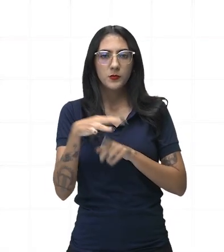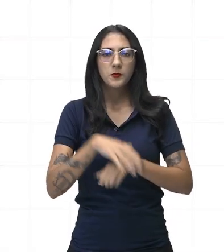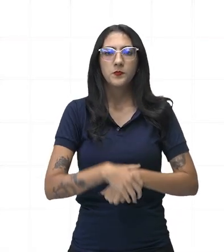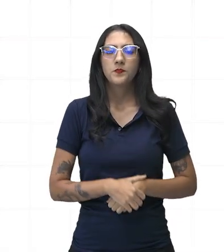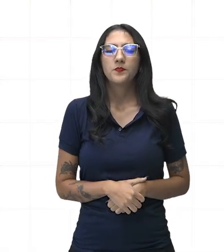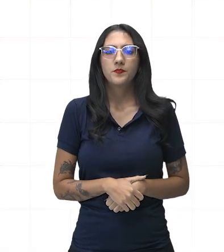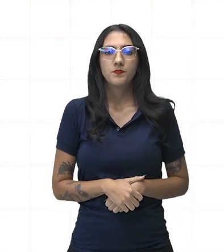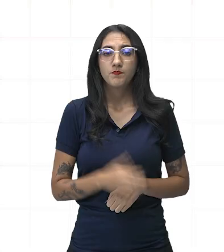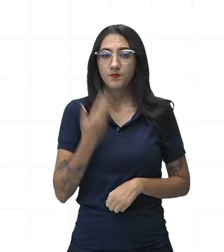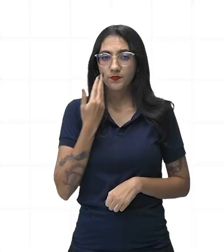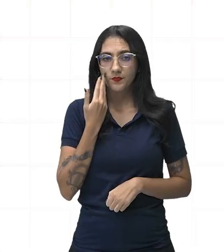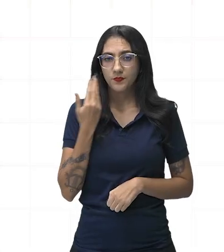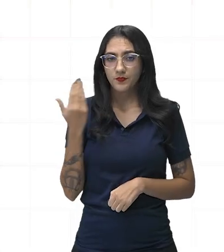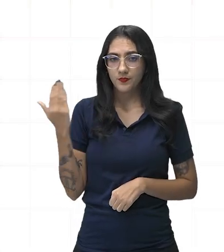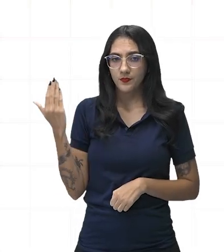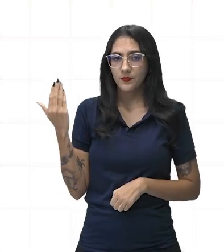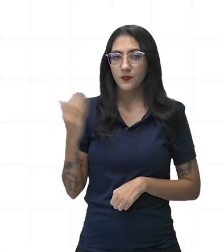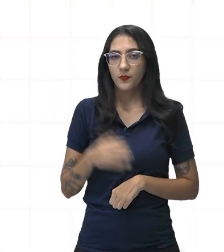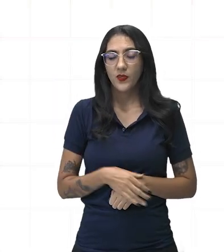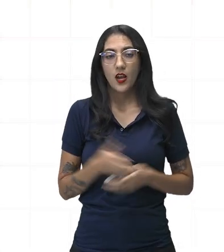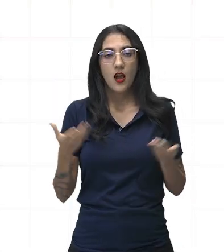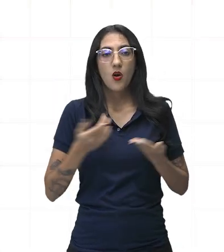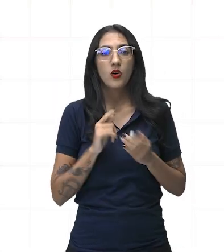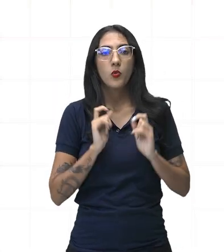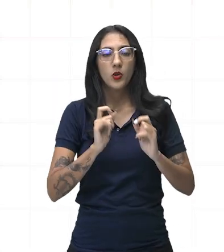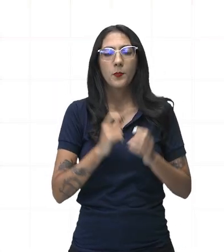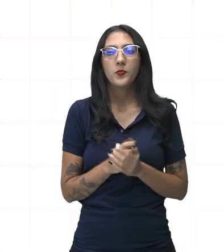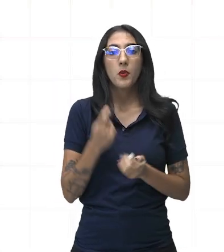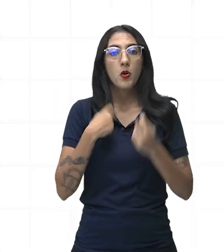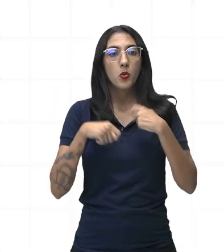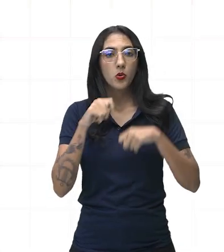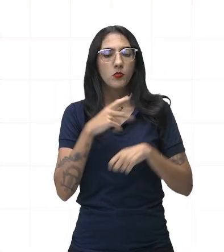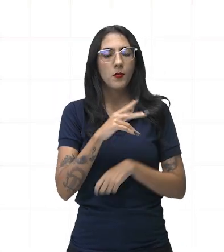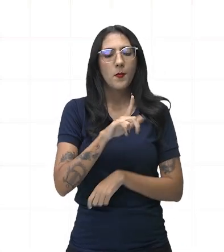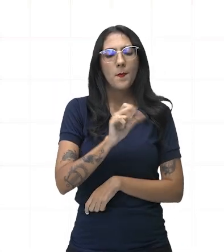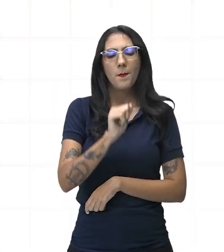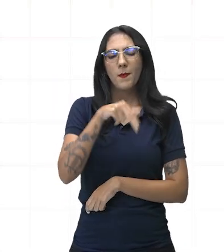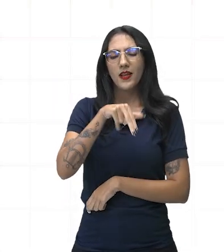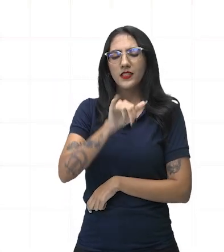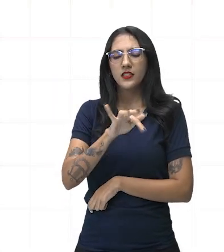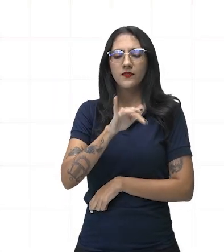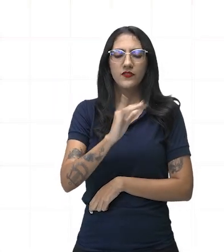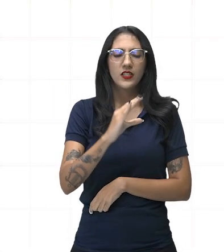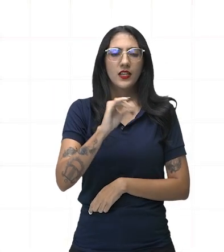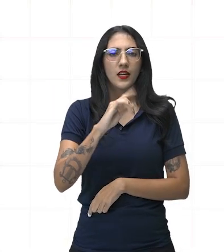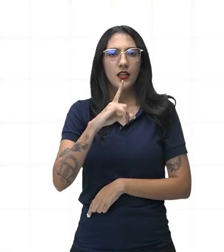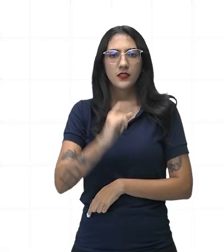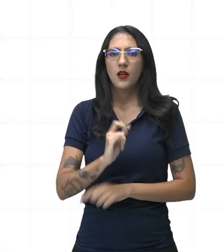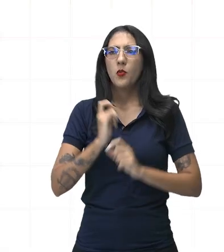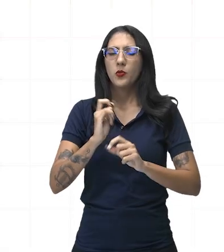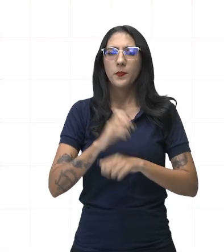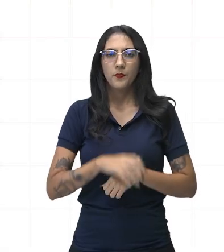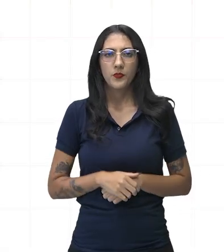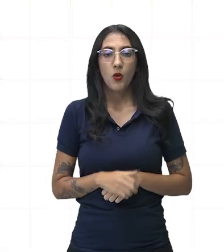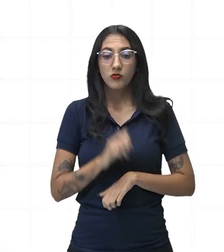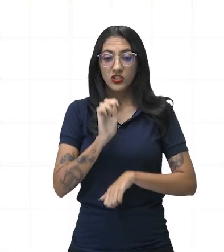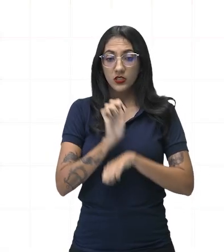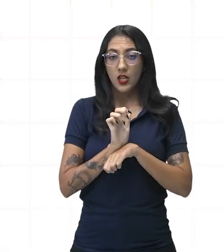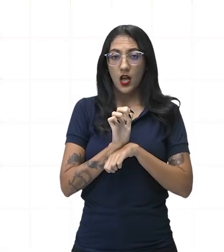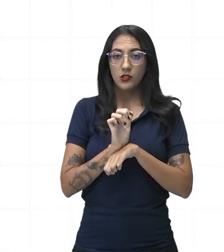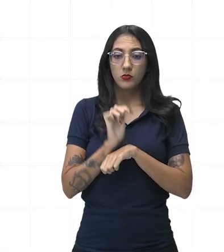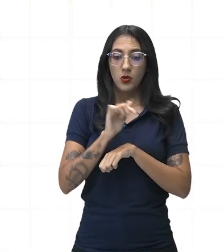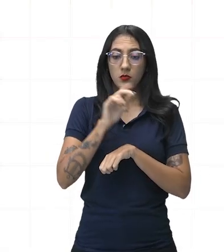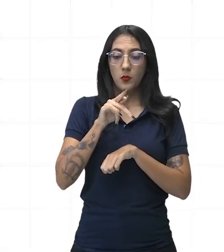observar que vai estar voltado a uma economia planificada, onde o Estado, ele acaba